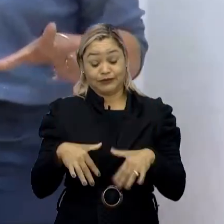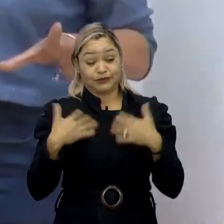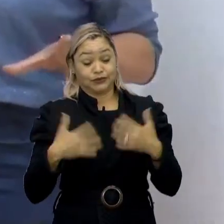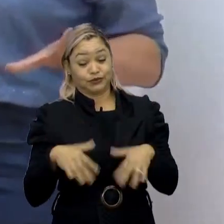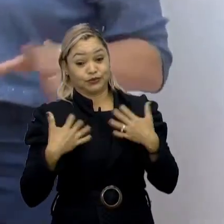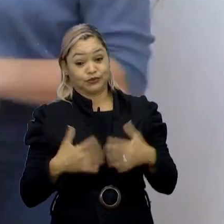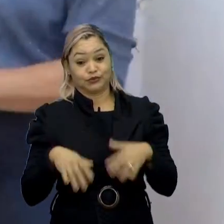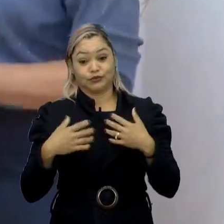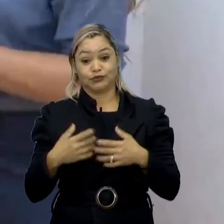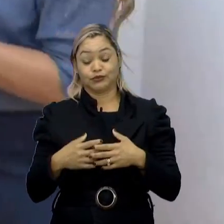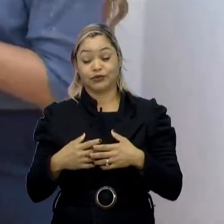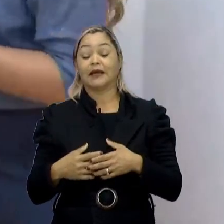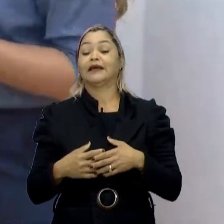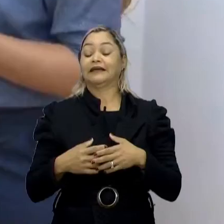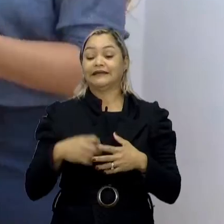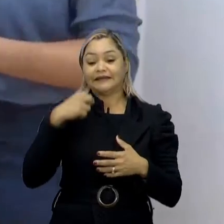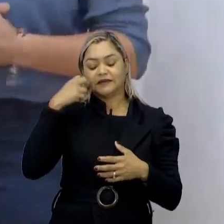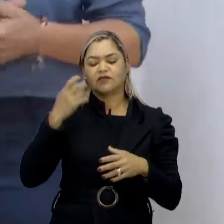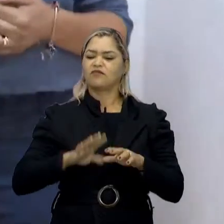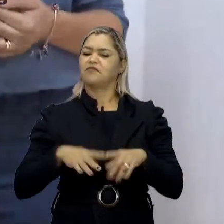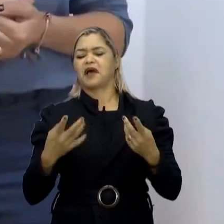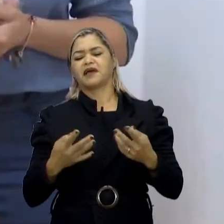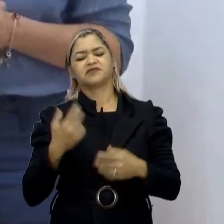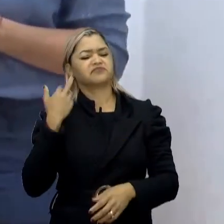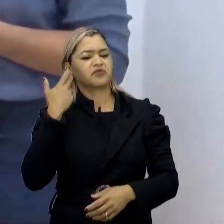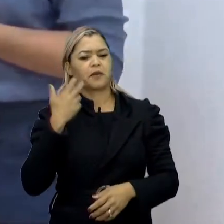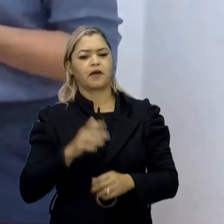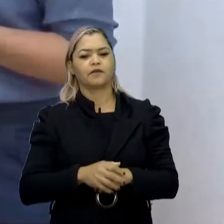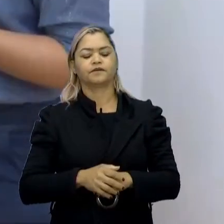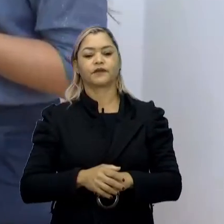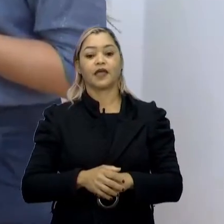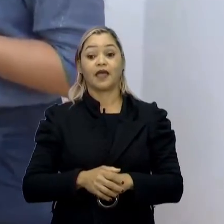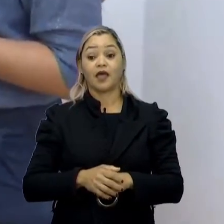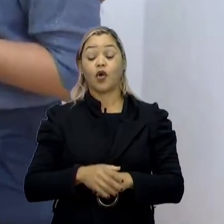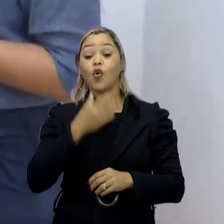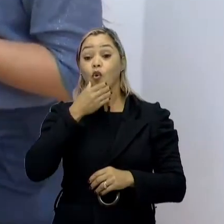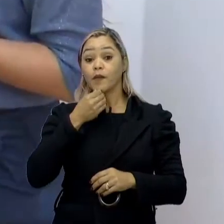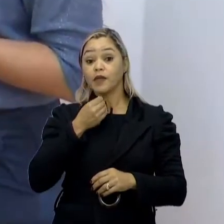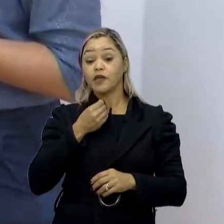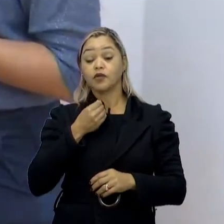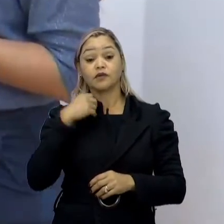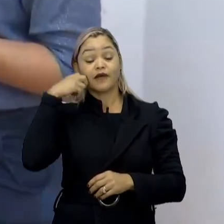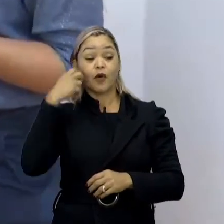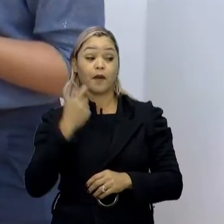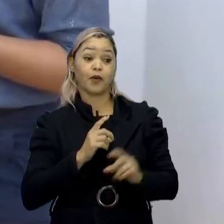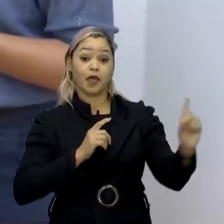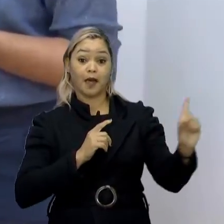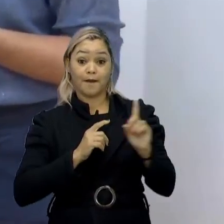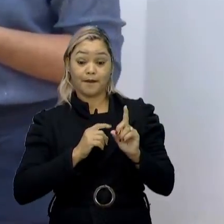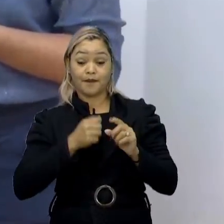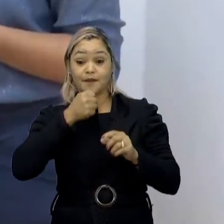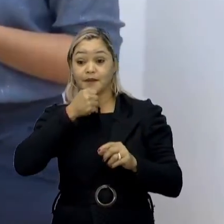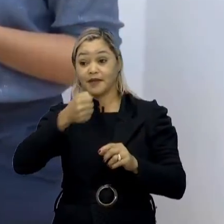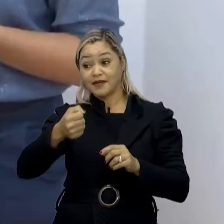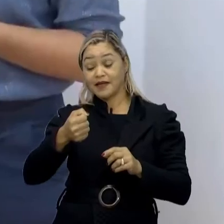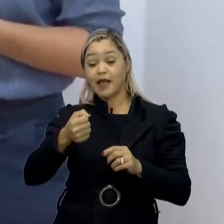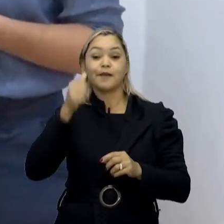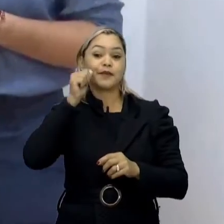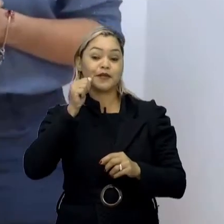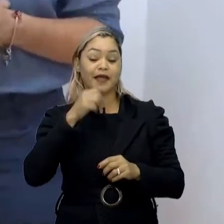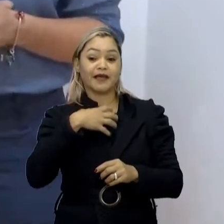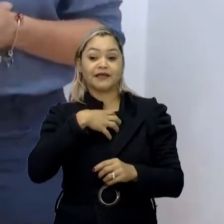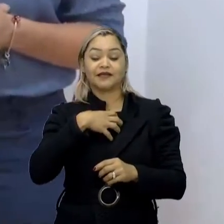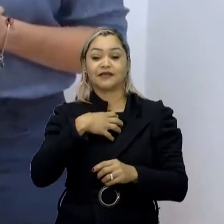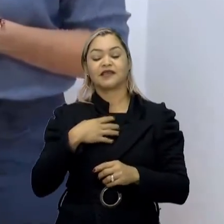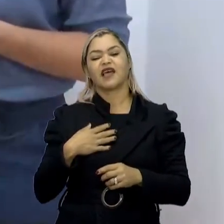as situações. Constrangedoras, mas rolava de boa. Eles tinham mais vergonha por ser mulher, certo, né? Eles tinham muito mais vergonha da gente do que a